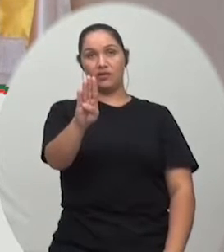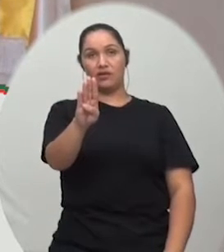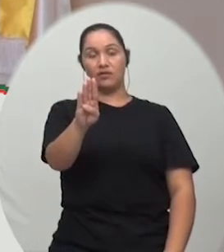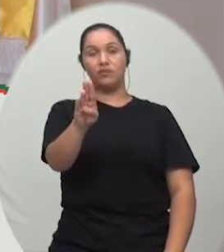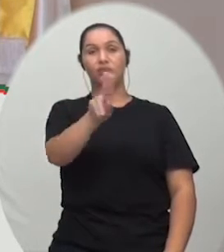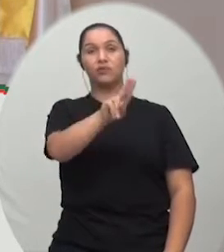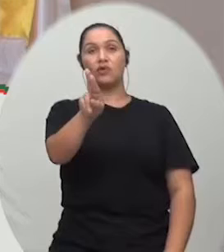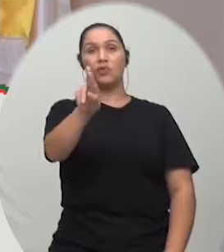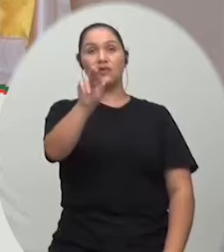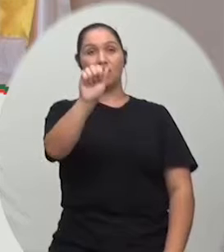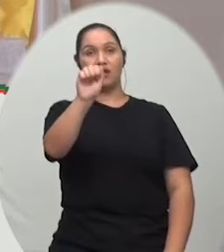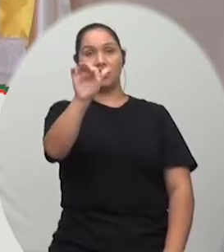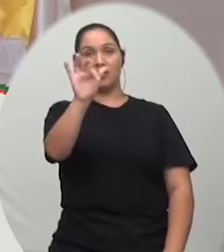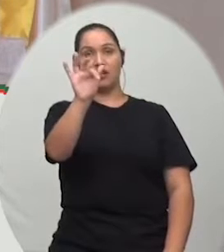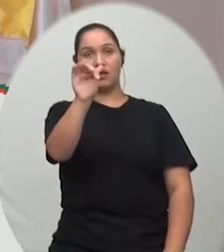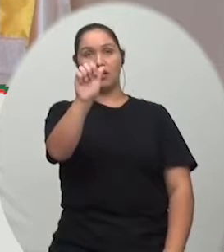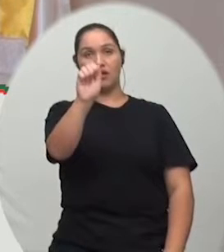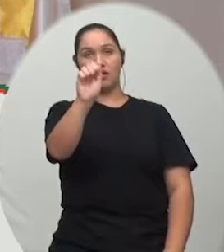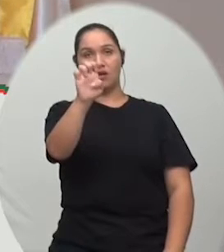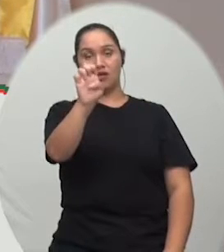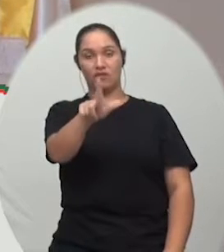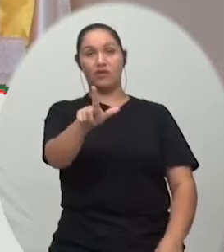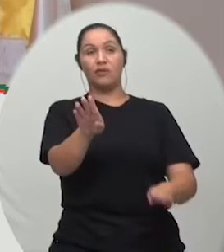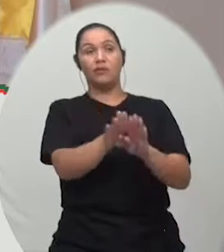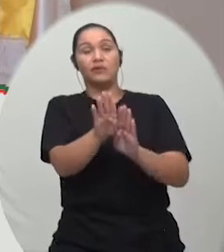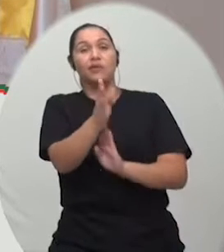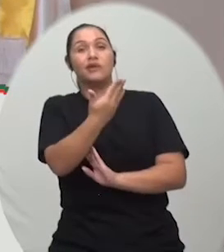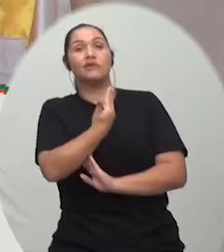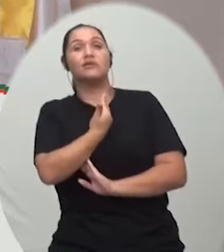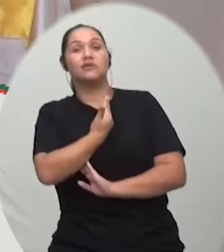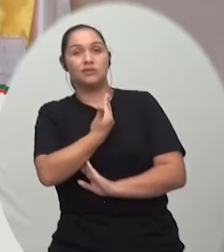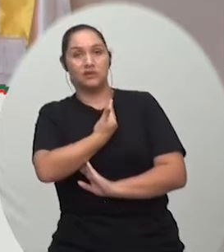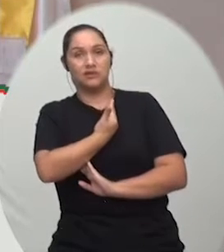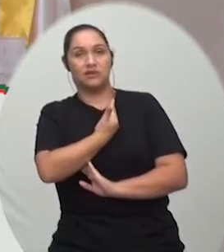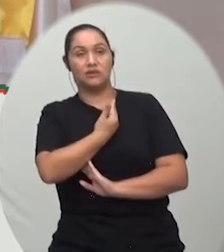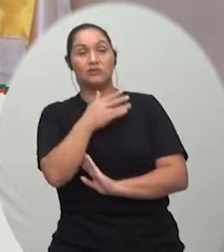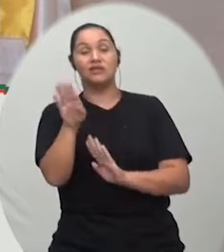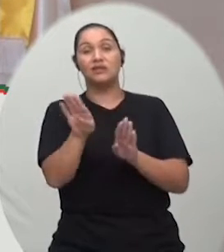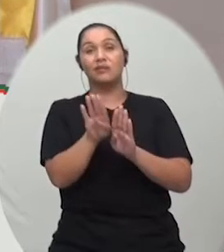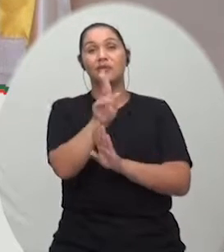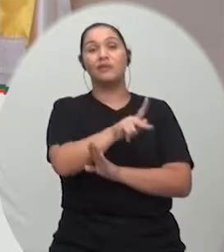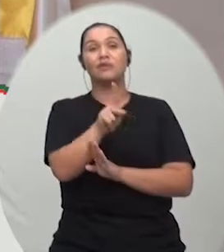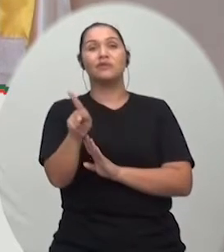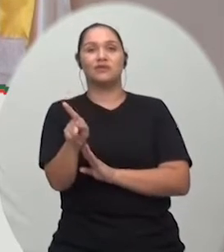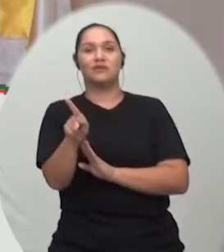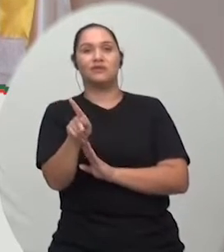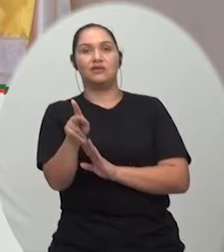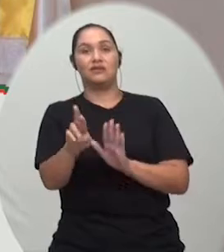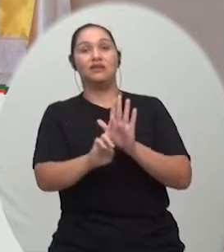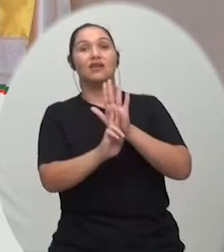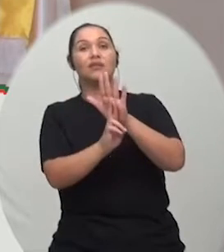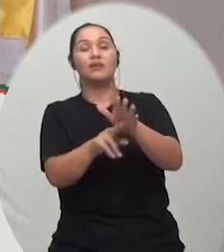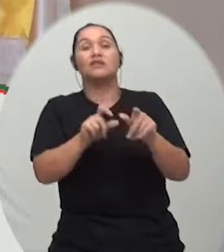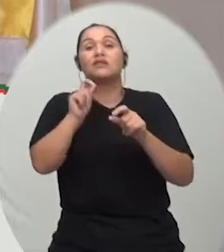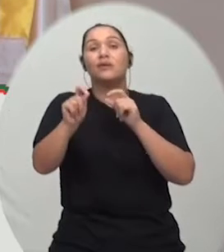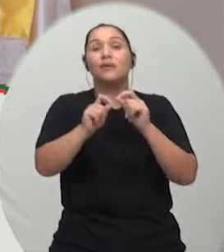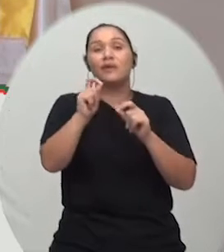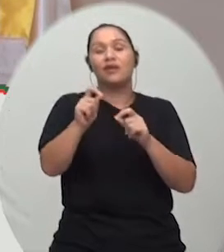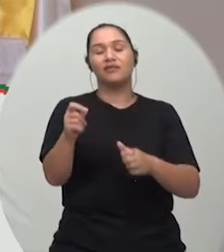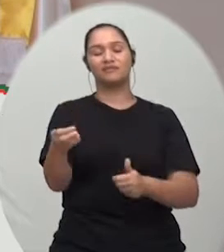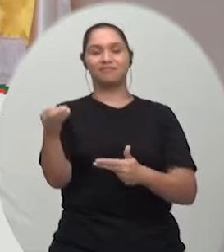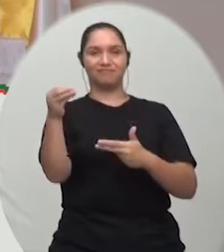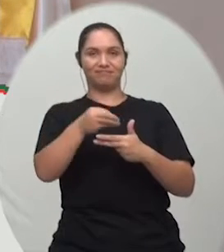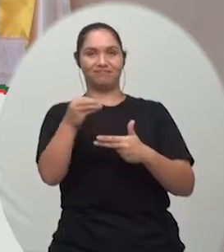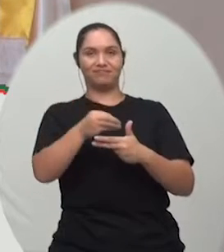presente, demais colegas, né, da colegas, professores que representam a Unesc. É um prazer muito